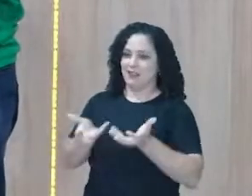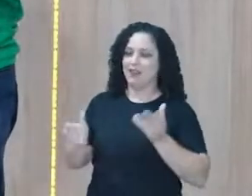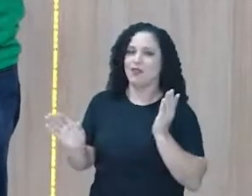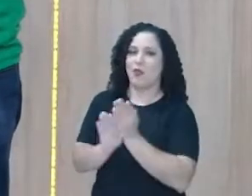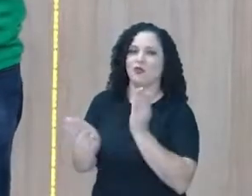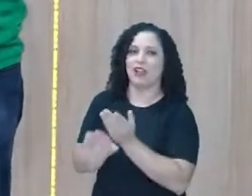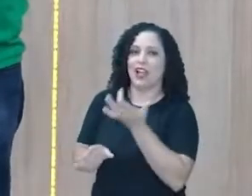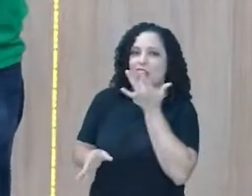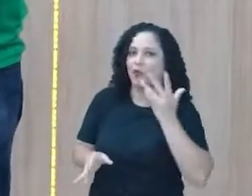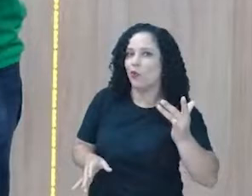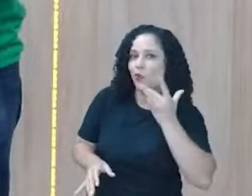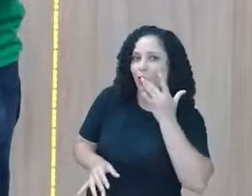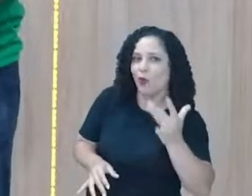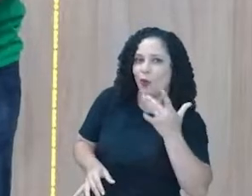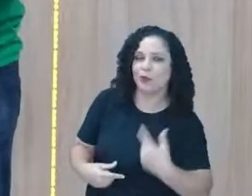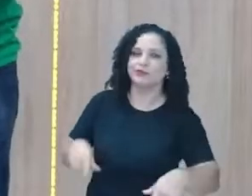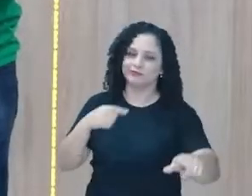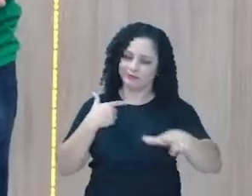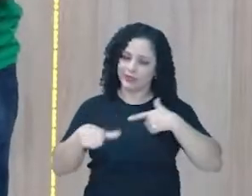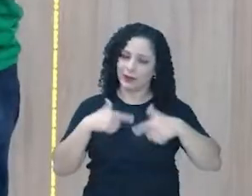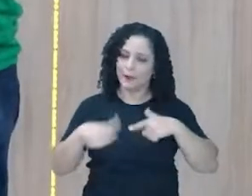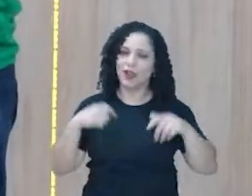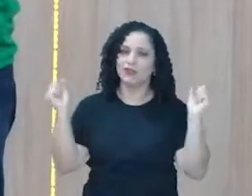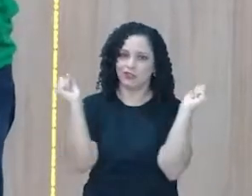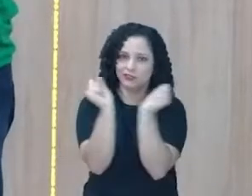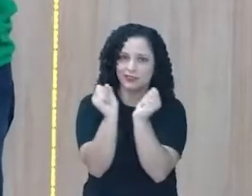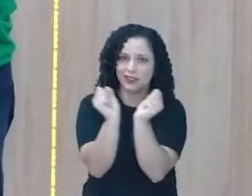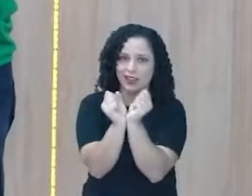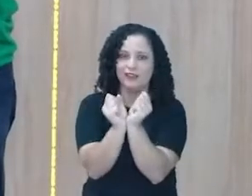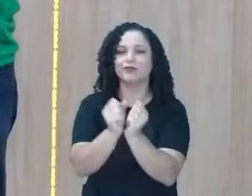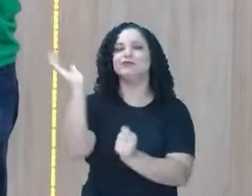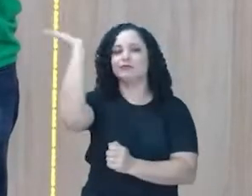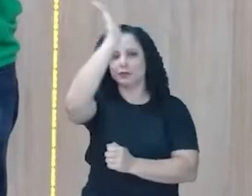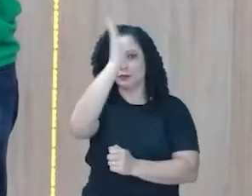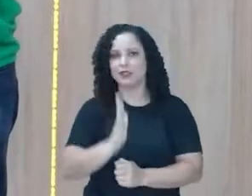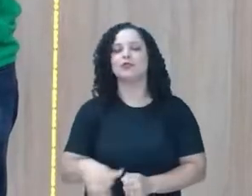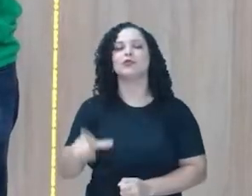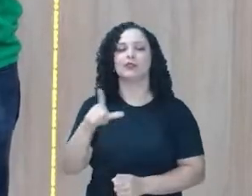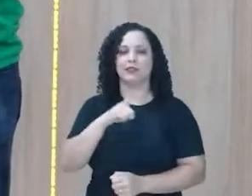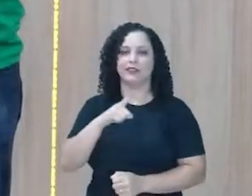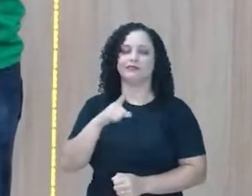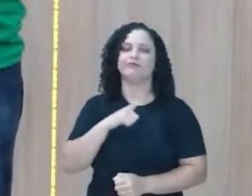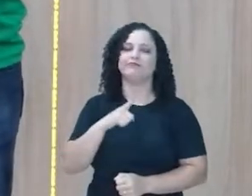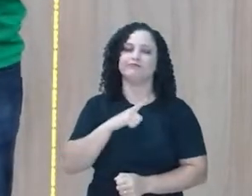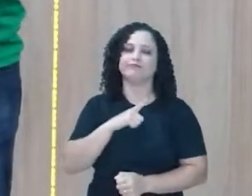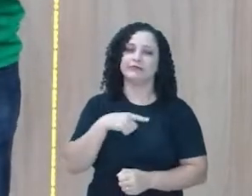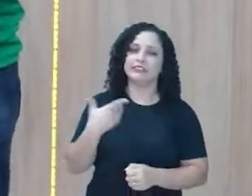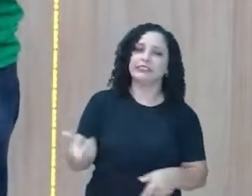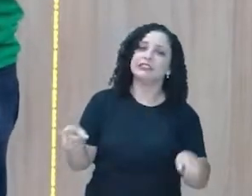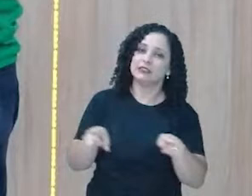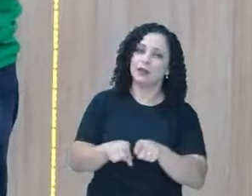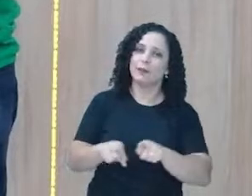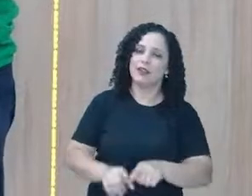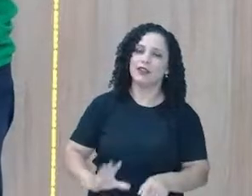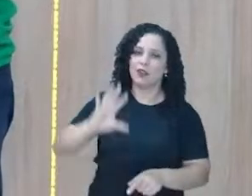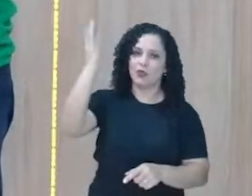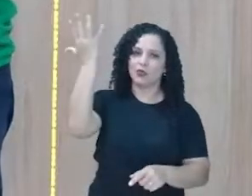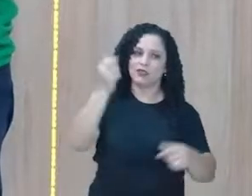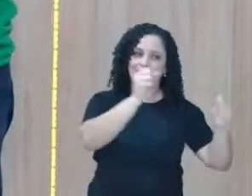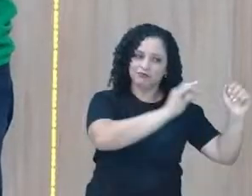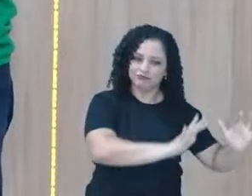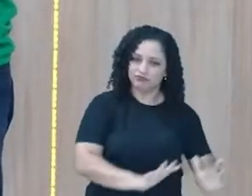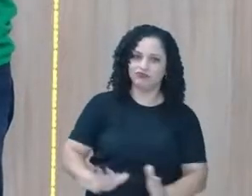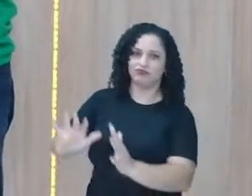né? Além de existir mão de obra escravizada aqui no Brasil, tá? Então essa mão de obra escravizada também vai ser deslocada para